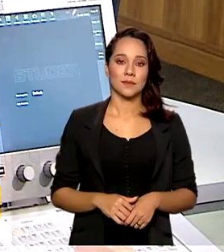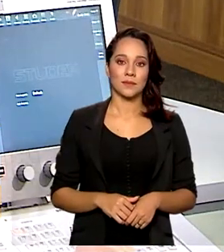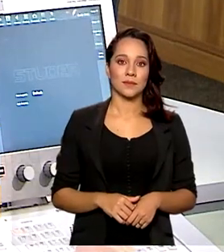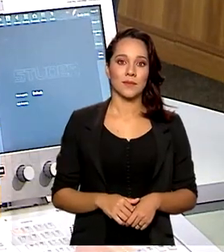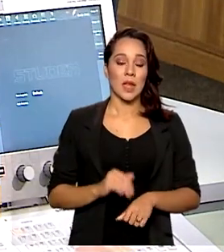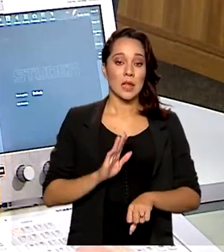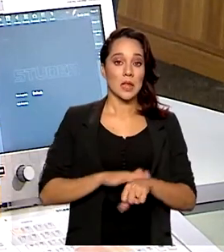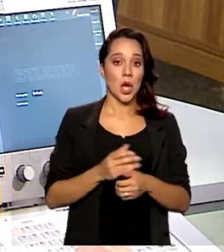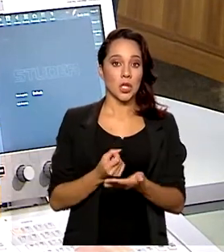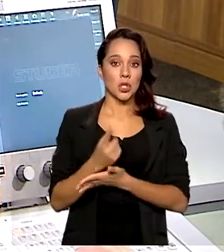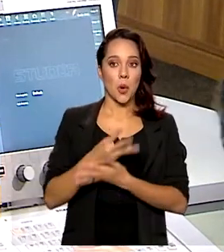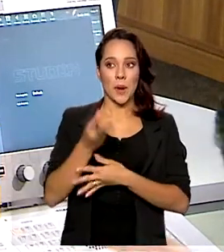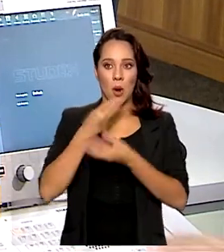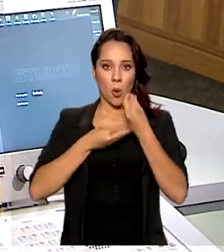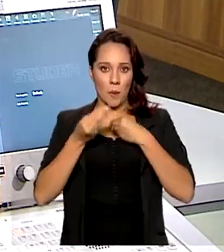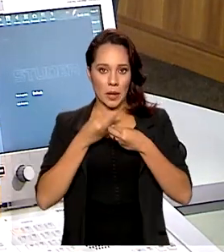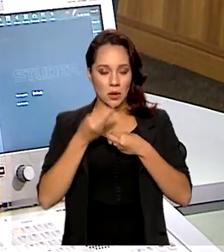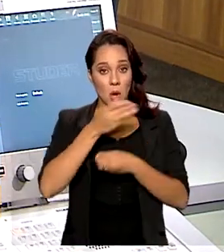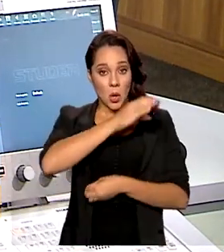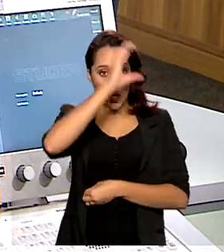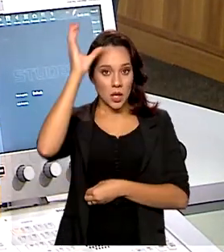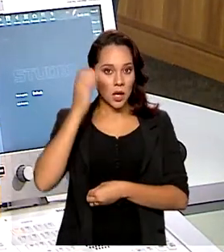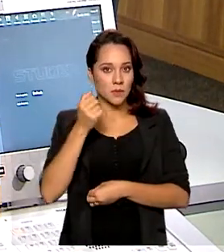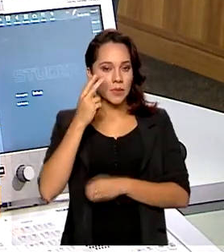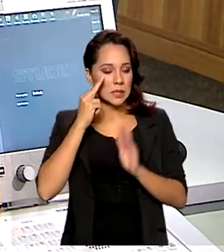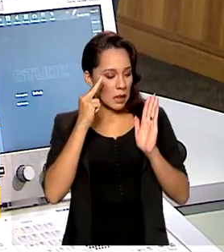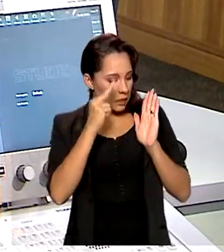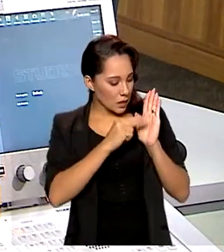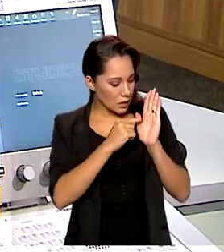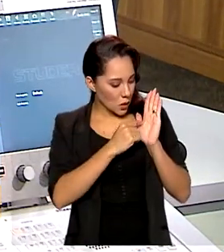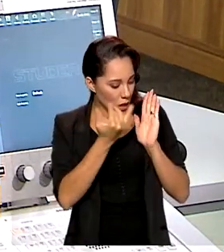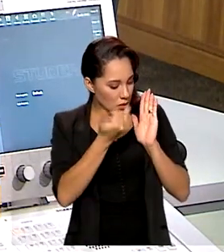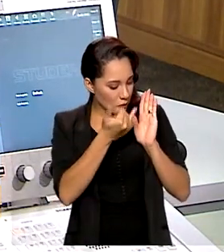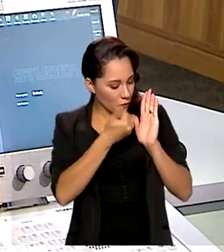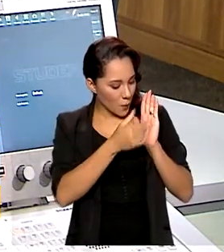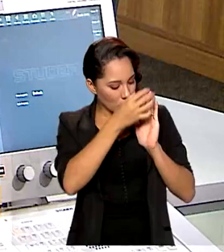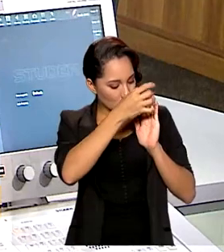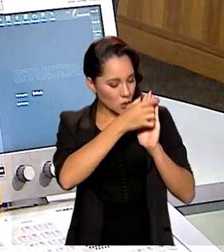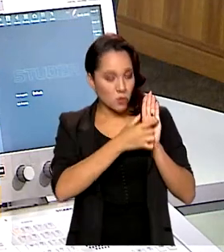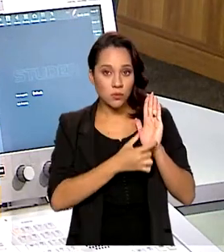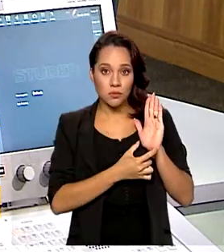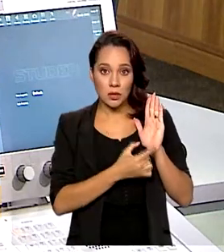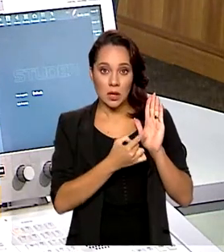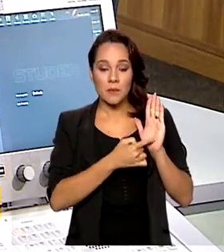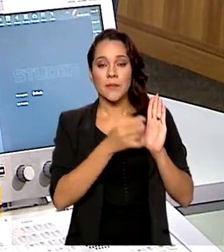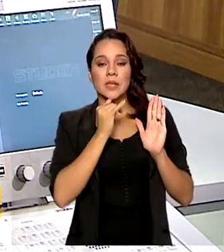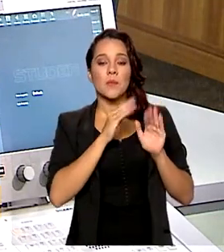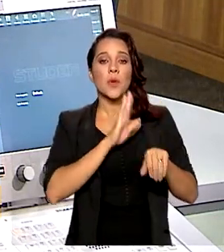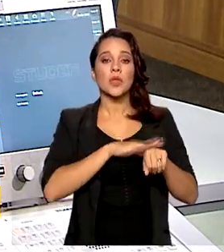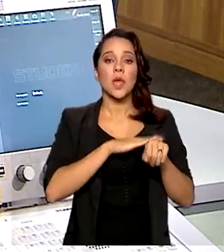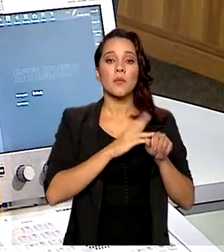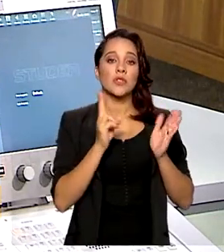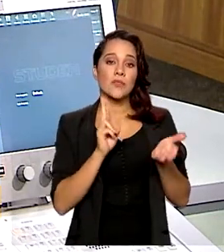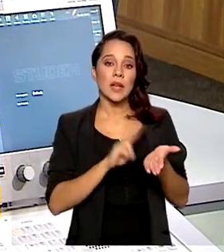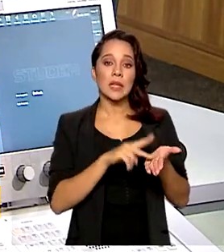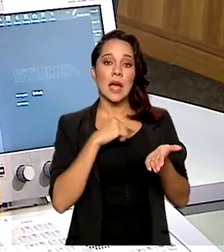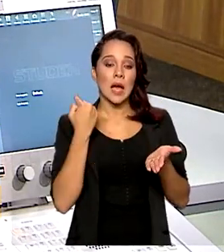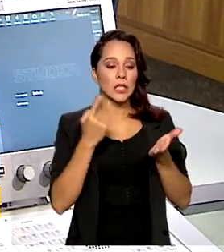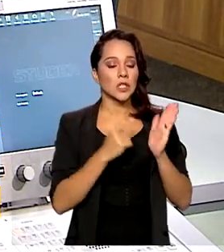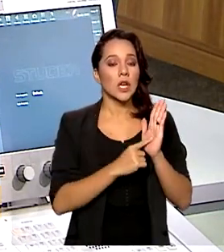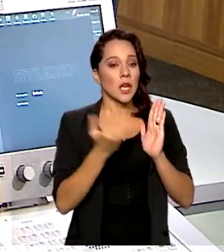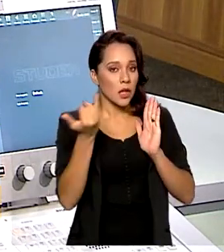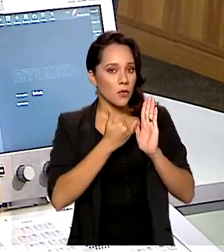Na hora de comprar um alimento, o consumidor deve estar de olho nas informações que estão no rótulo, como prazo de validade e